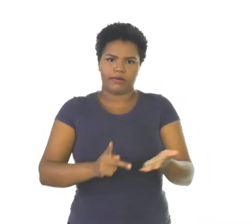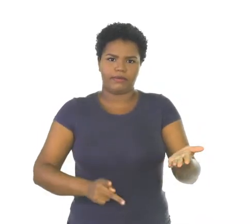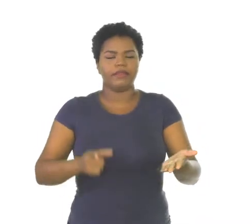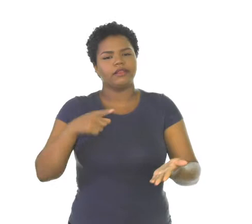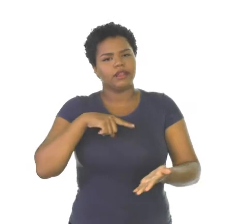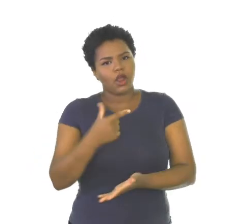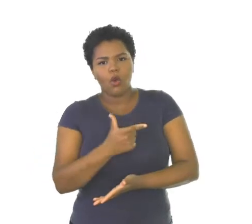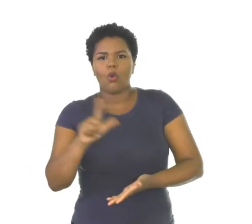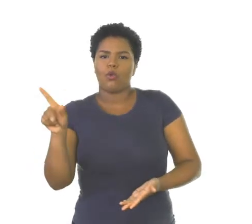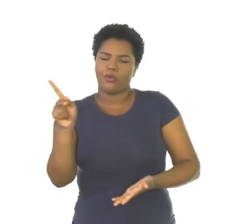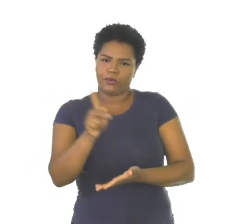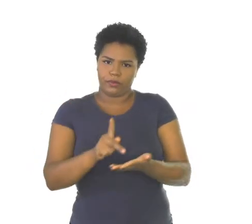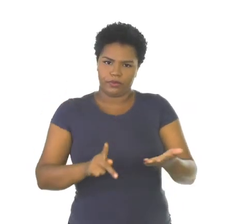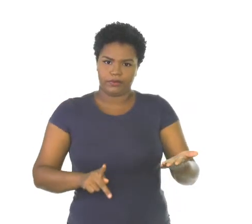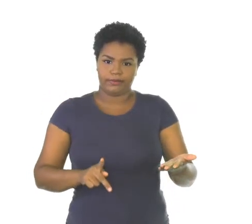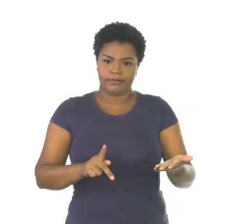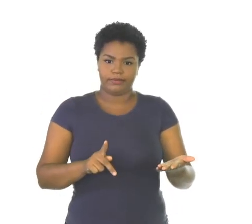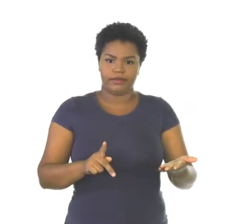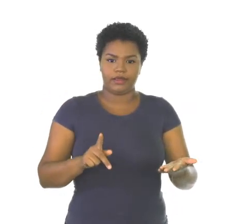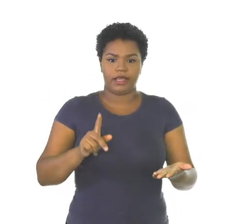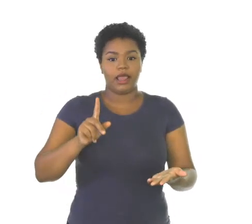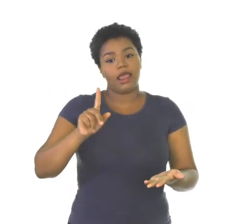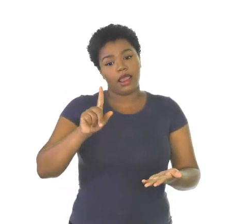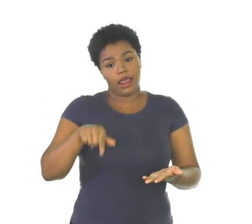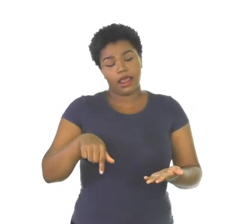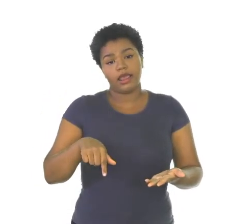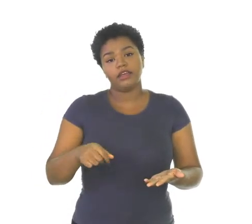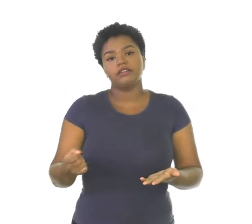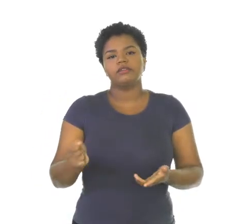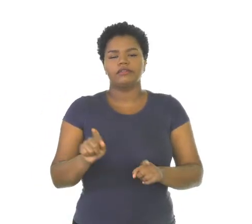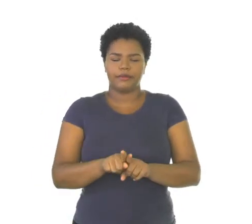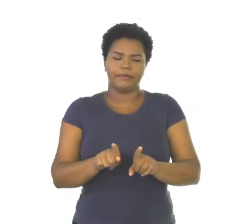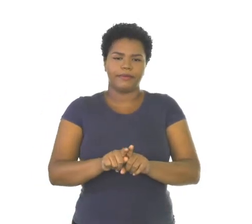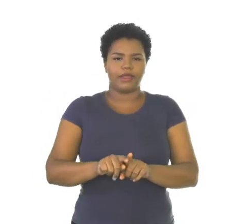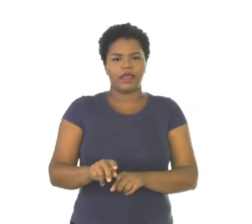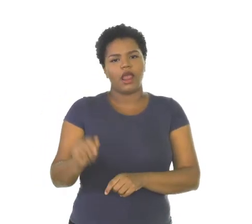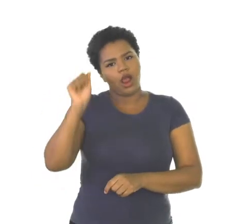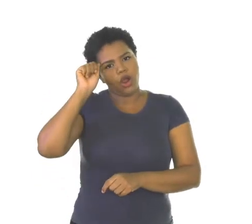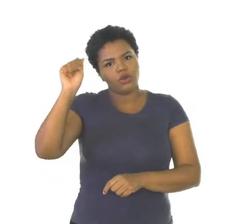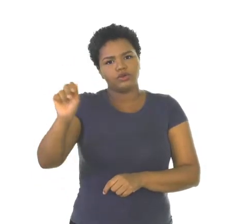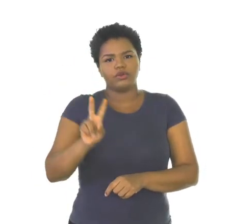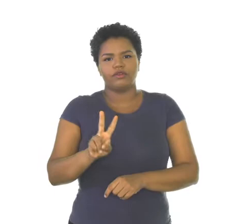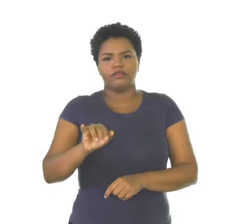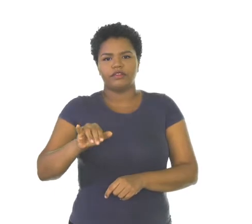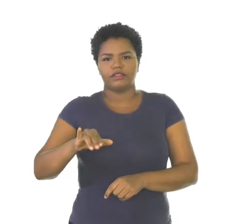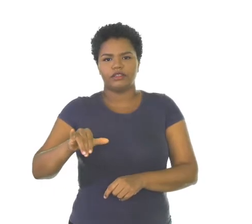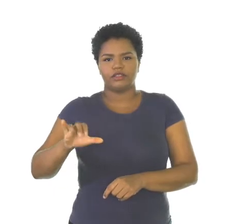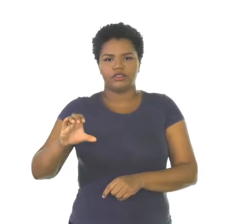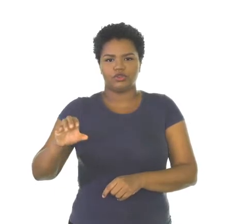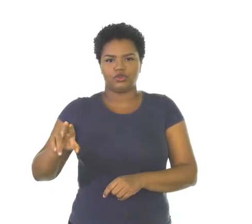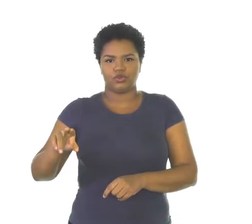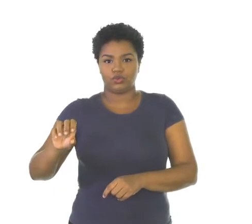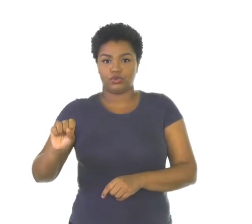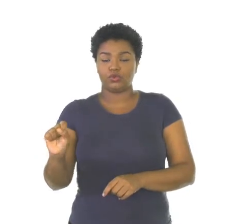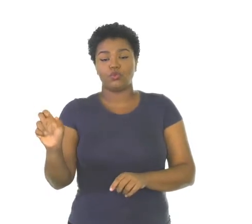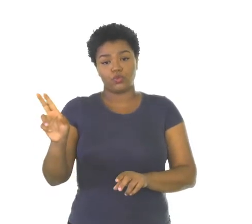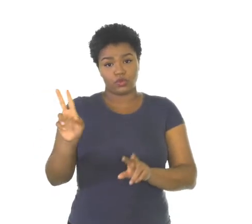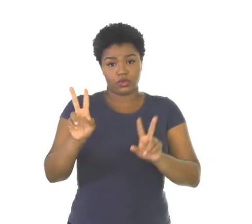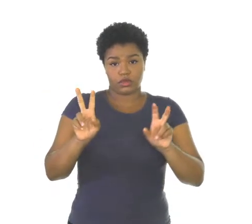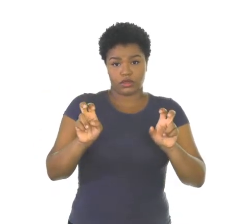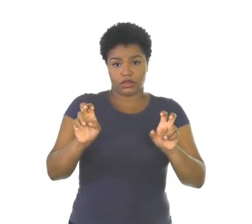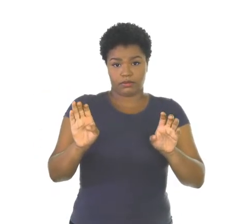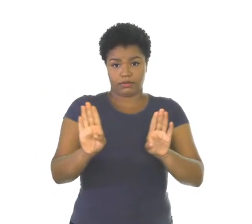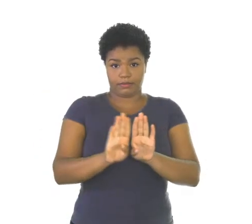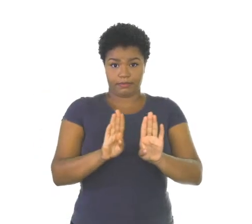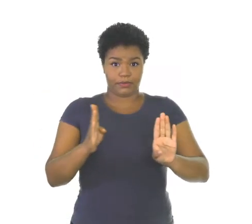poema aí. Esse poema também é de Vinícius de Moraes e tem por título A Porta. Agora